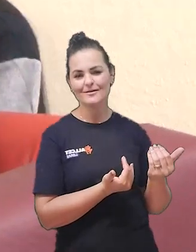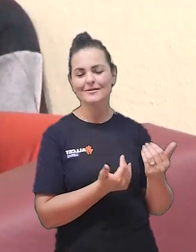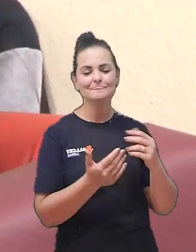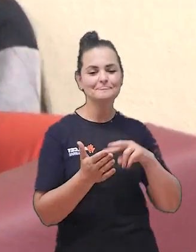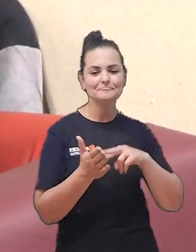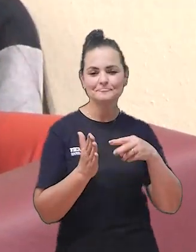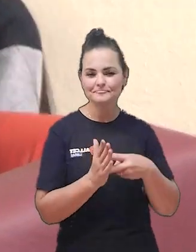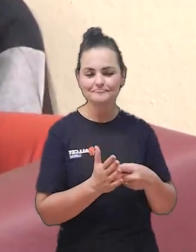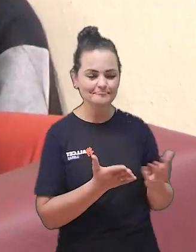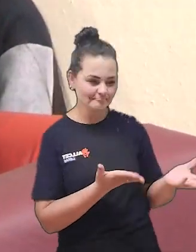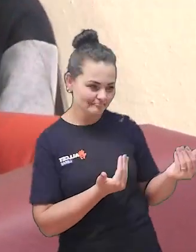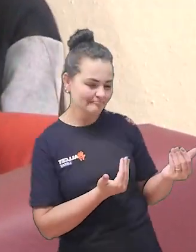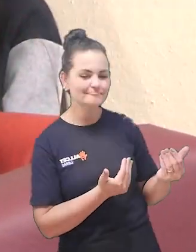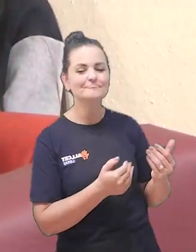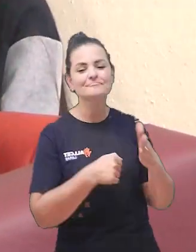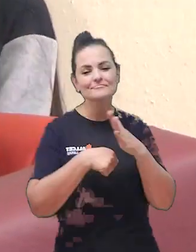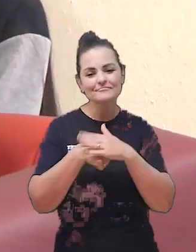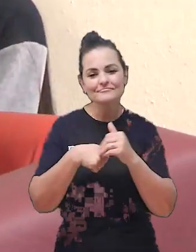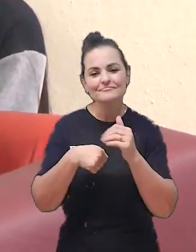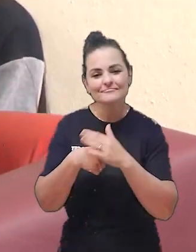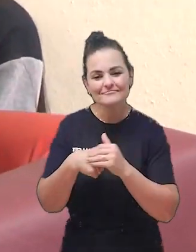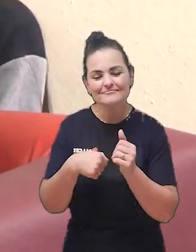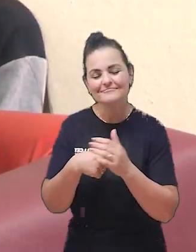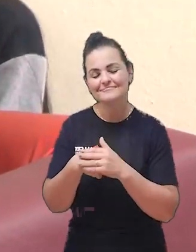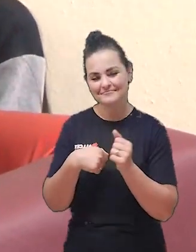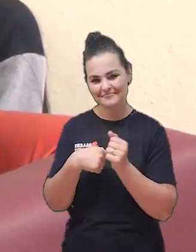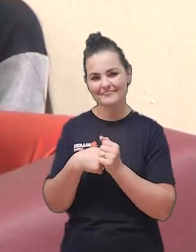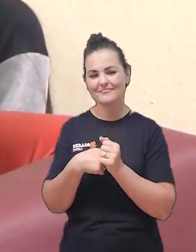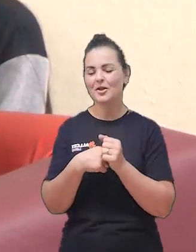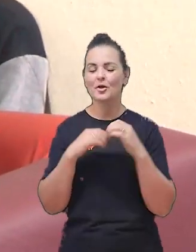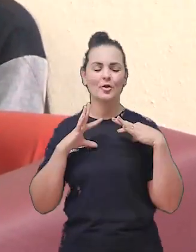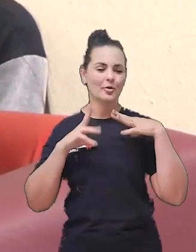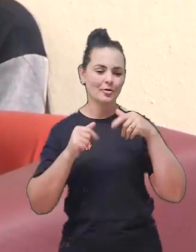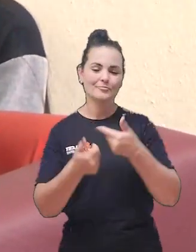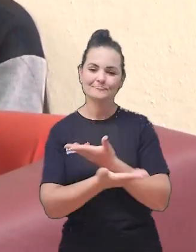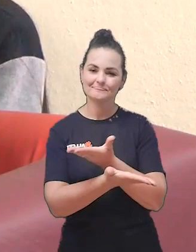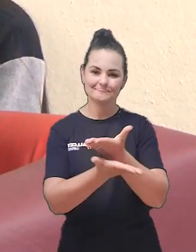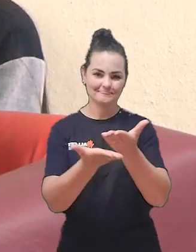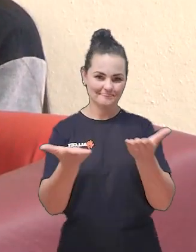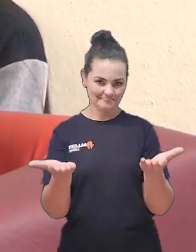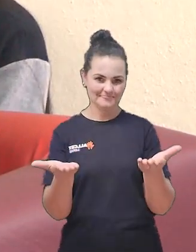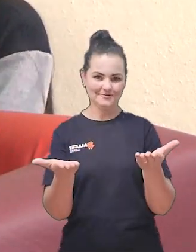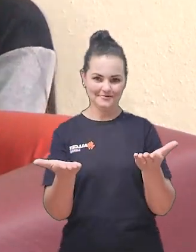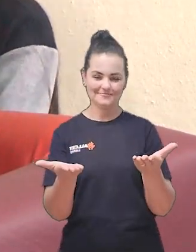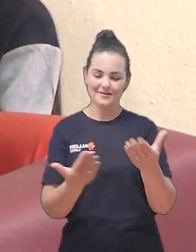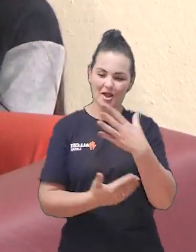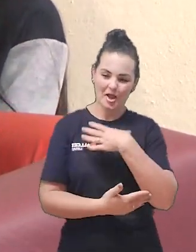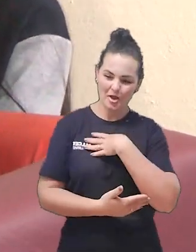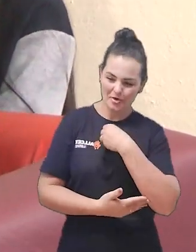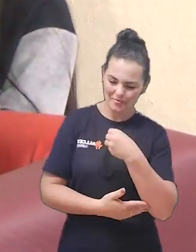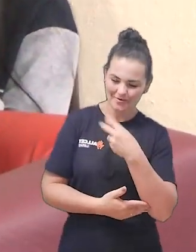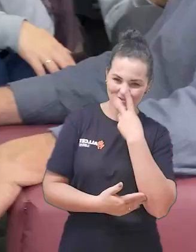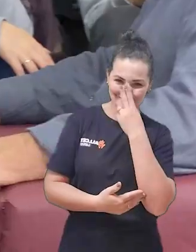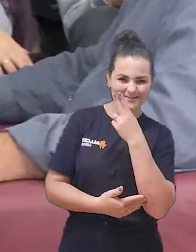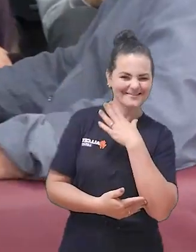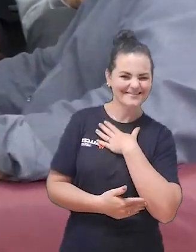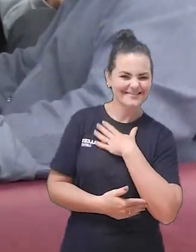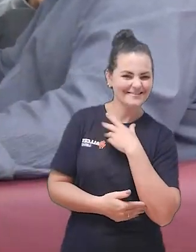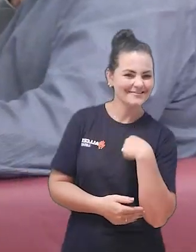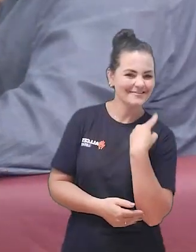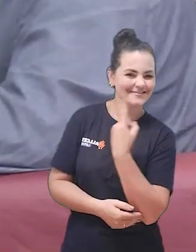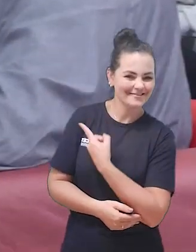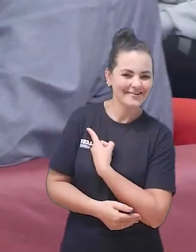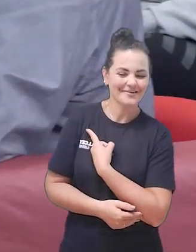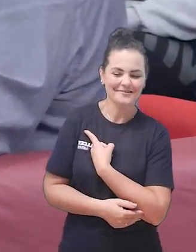amoroso, carinhoso de chamar, né? Gurizada. Parece que são todos filhos da gente.